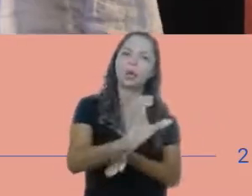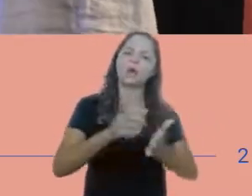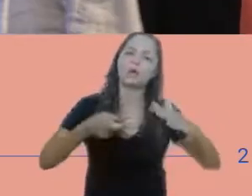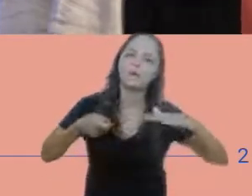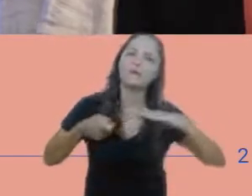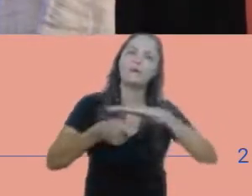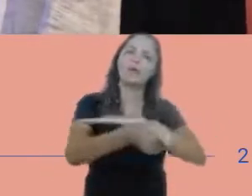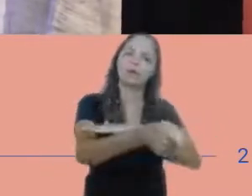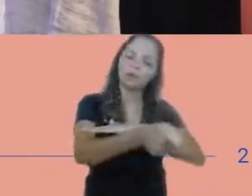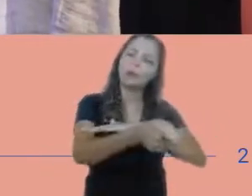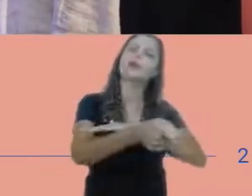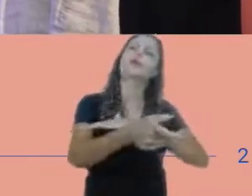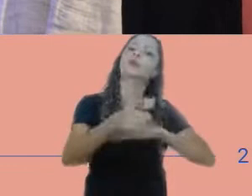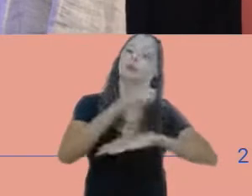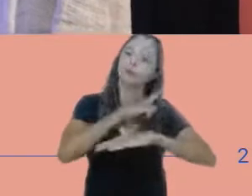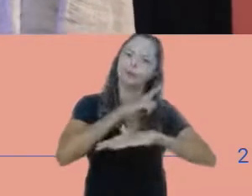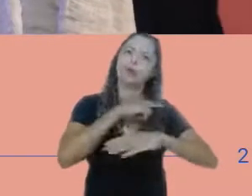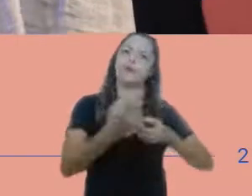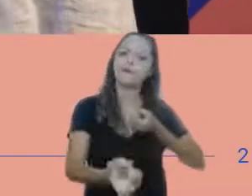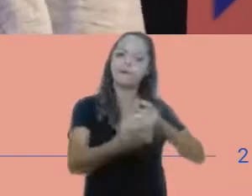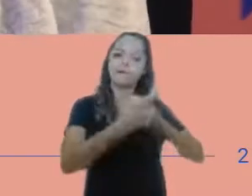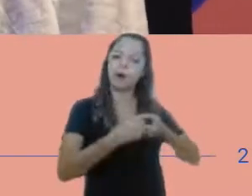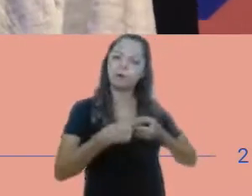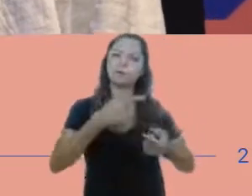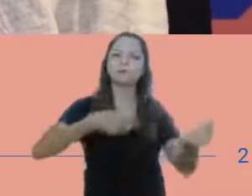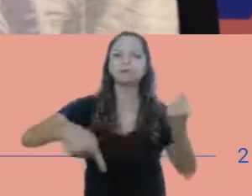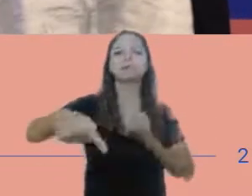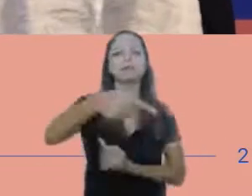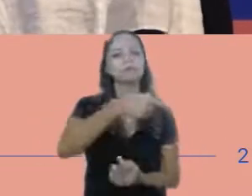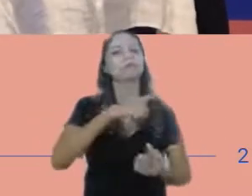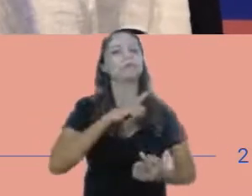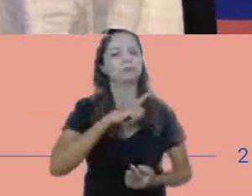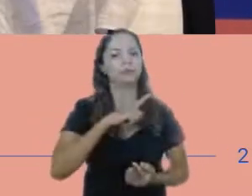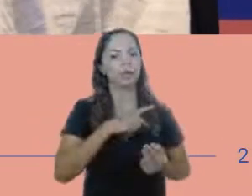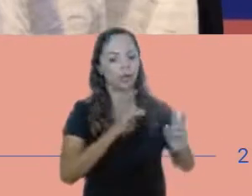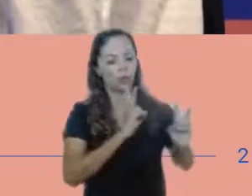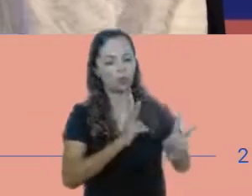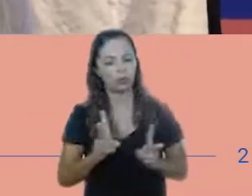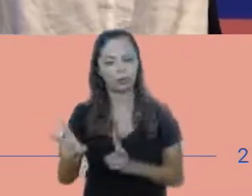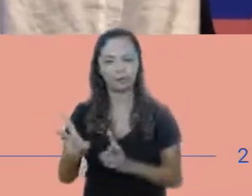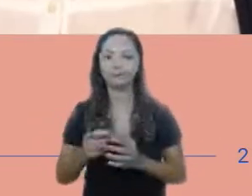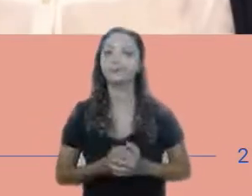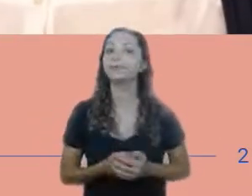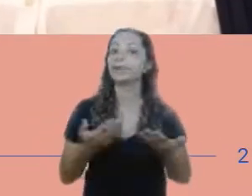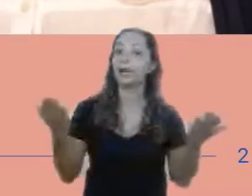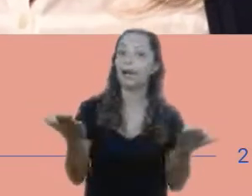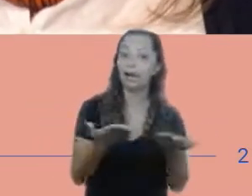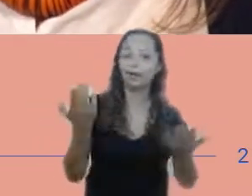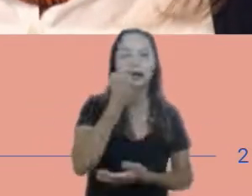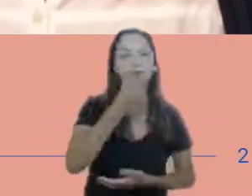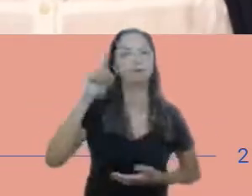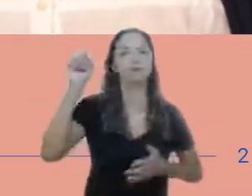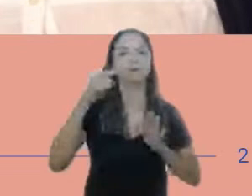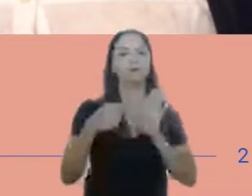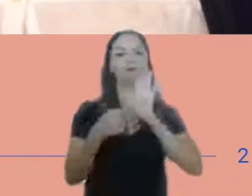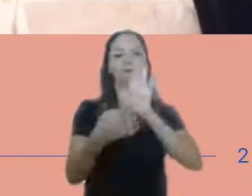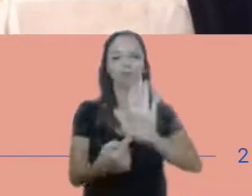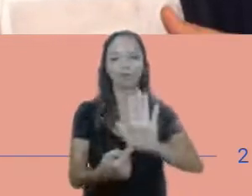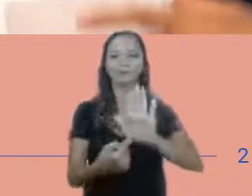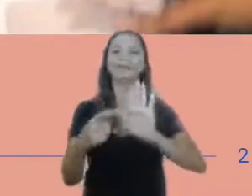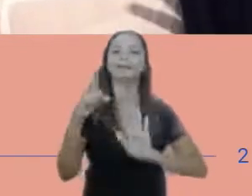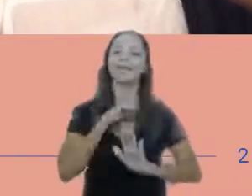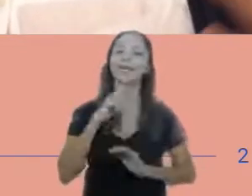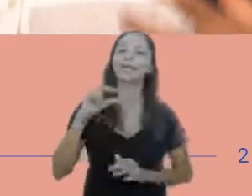por isso tem que pensar Na continuidade a entrar agora na última parte da nossa apresentação quando os cases